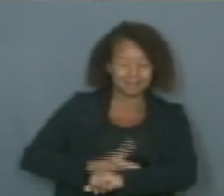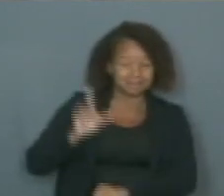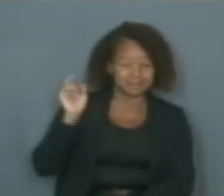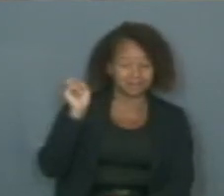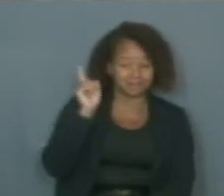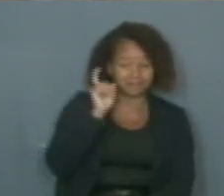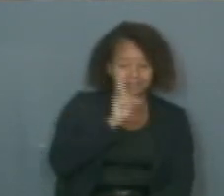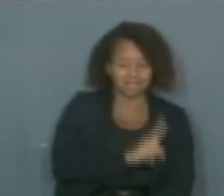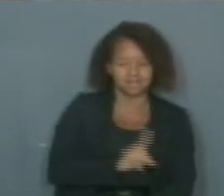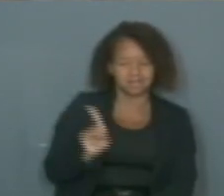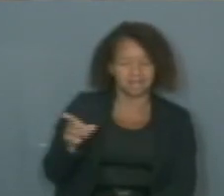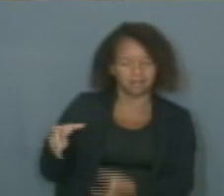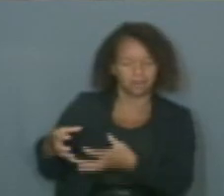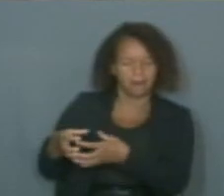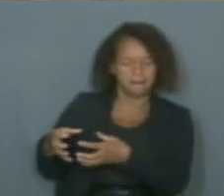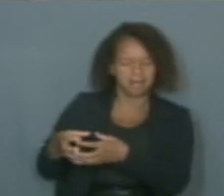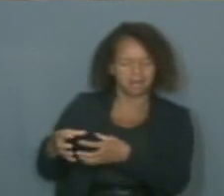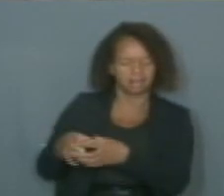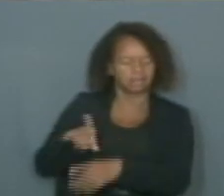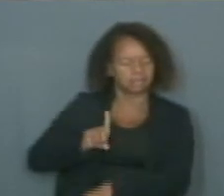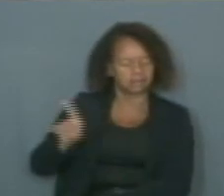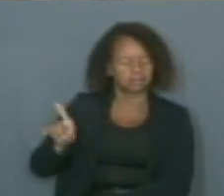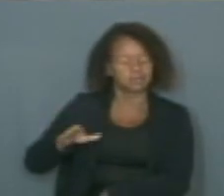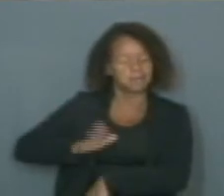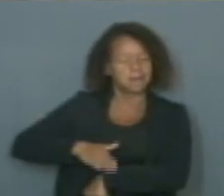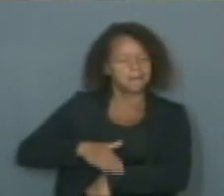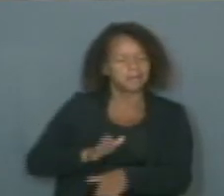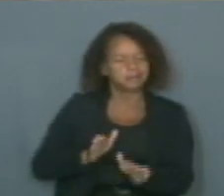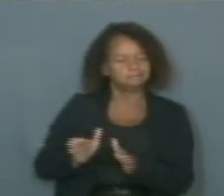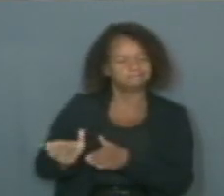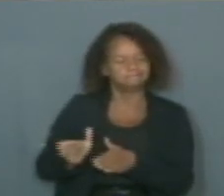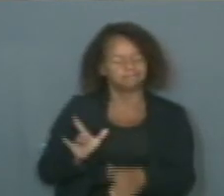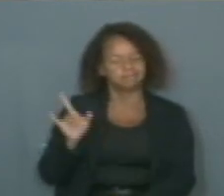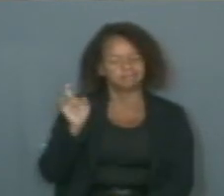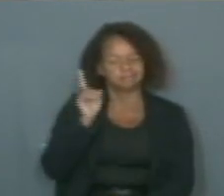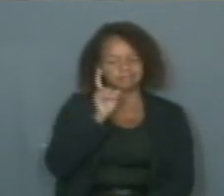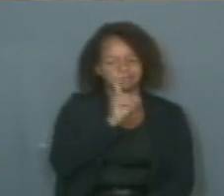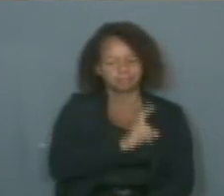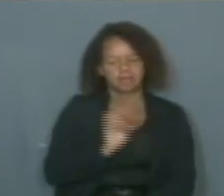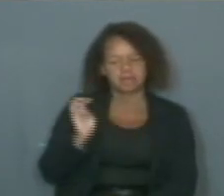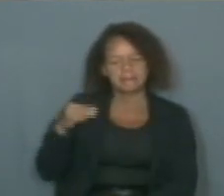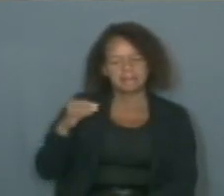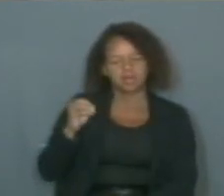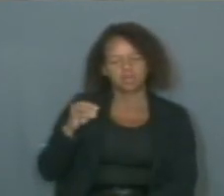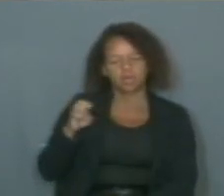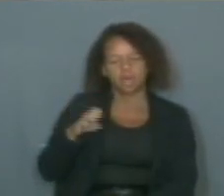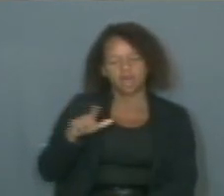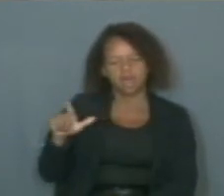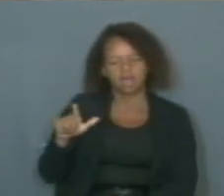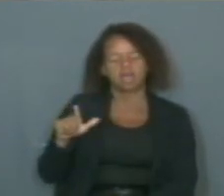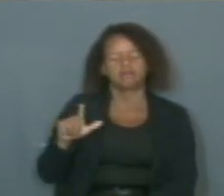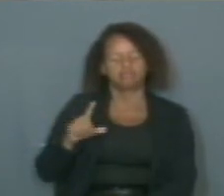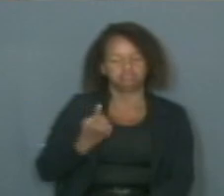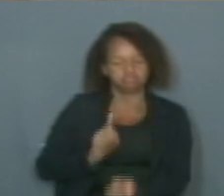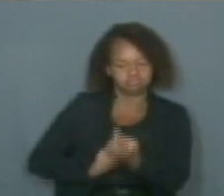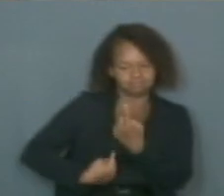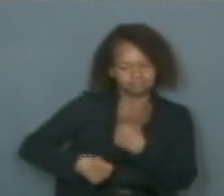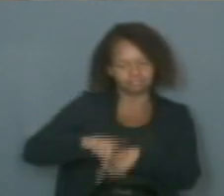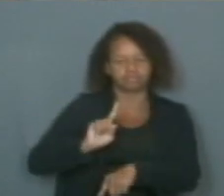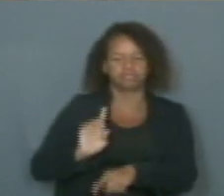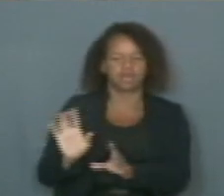crítico, que a cooperativa passando num momento difícil, e Manuel Leôncio